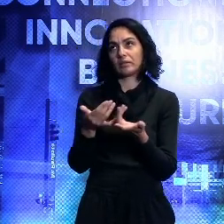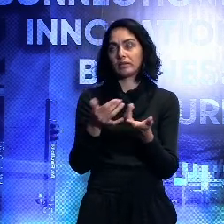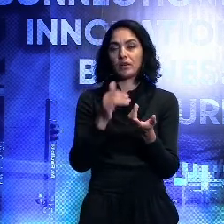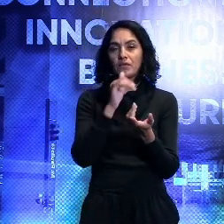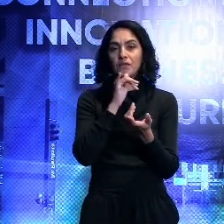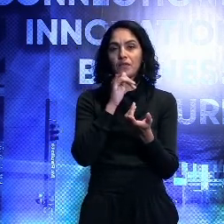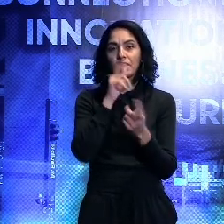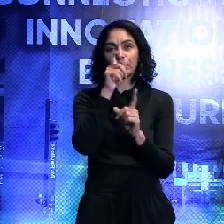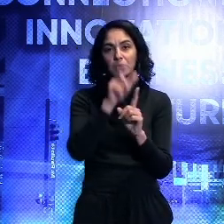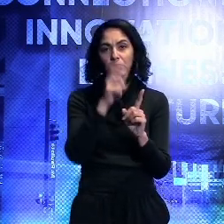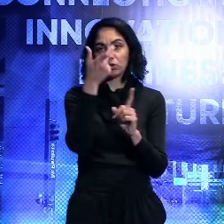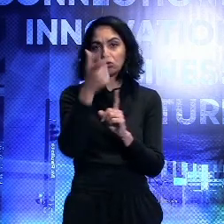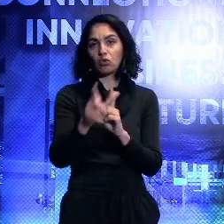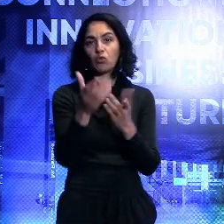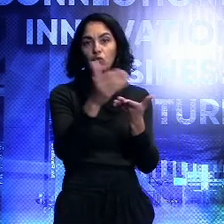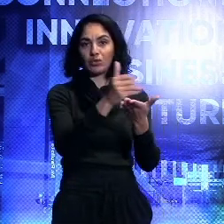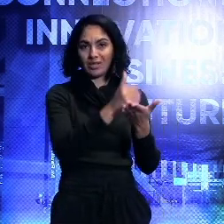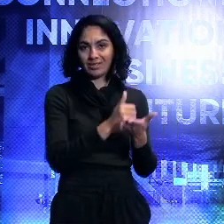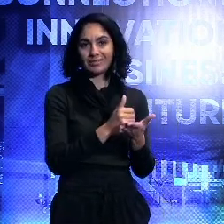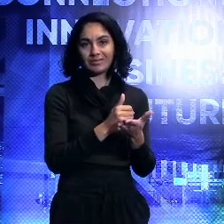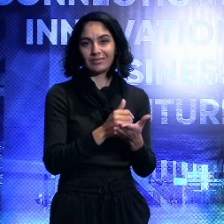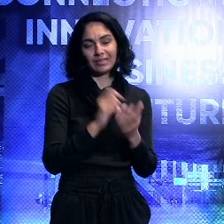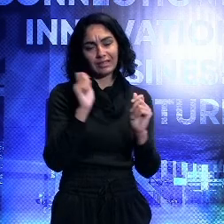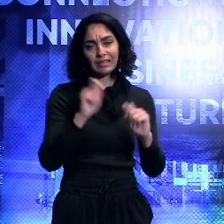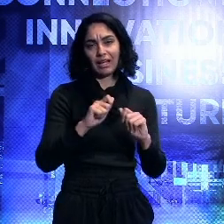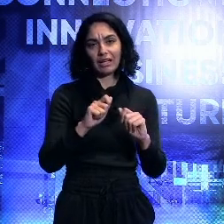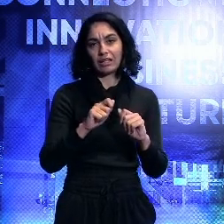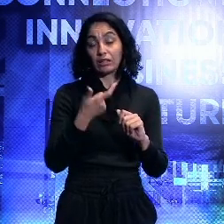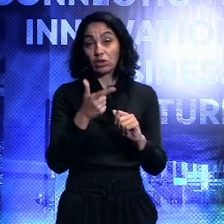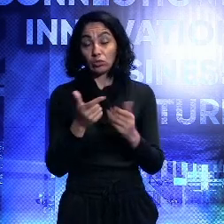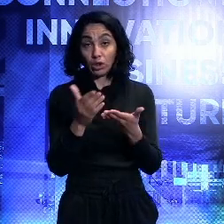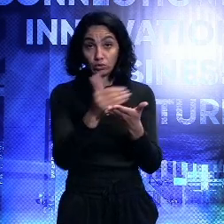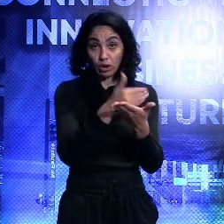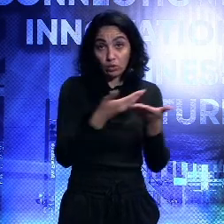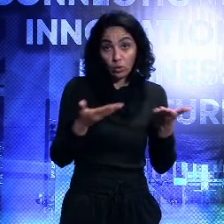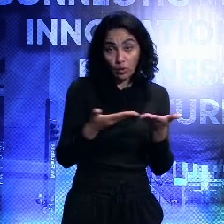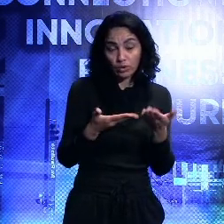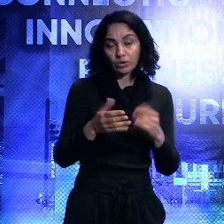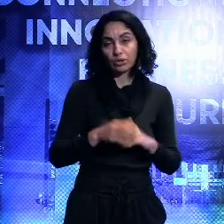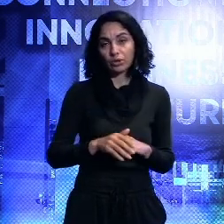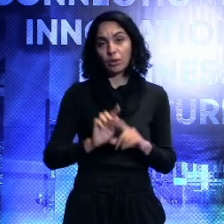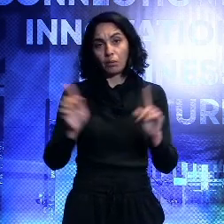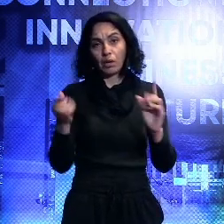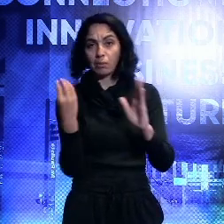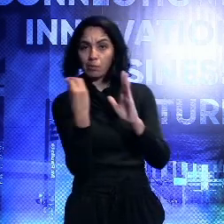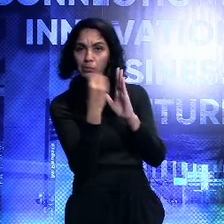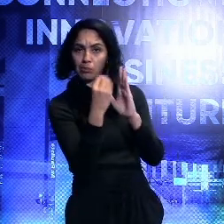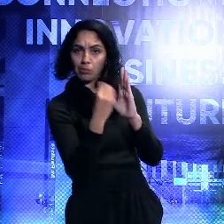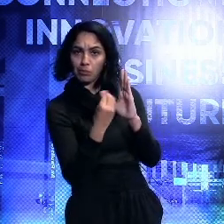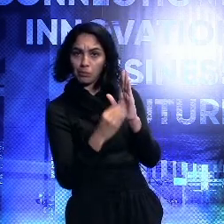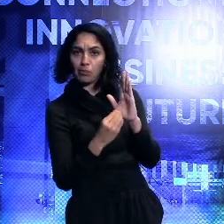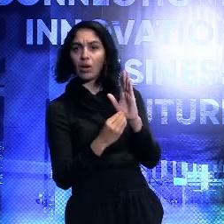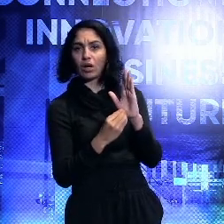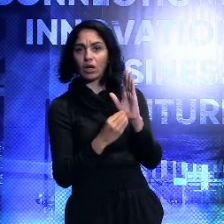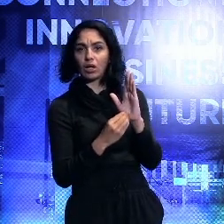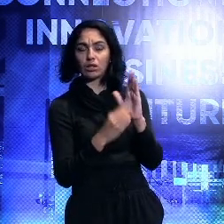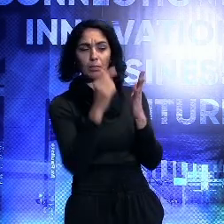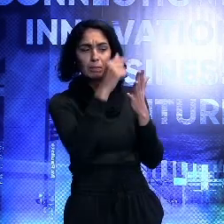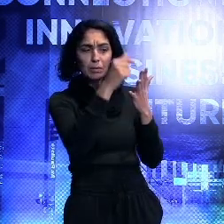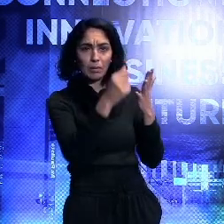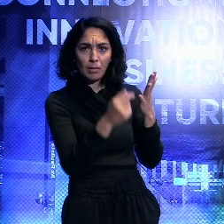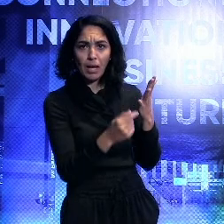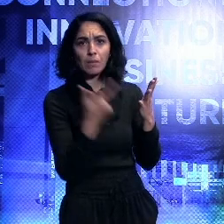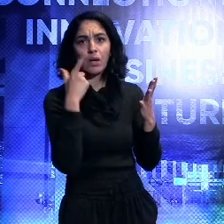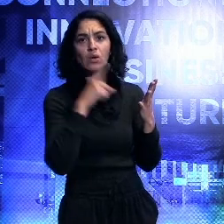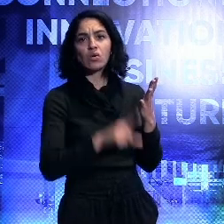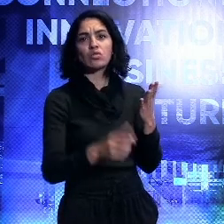dados que você vai ter no futuro, né? Se você não tem os dados hoje, pelo menos coloque no seu roadmap os requisitos para que você possa coletar esses dados e